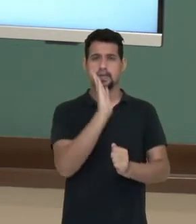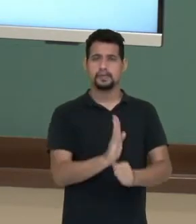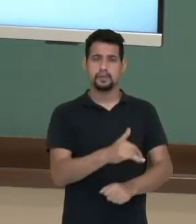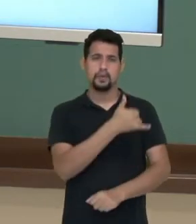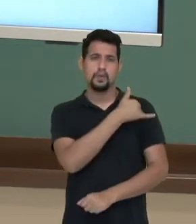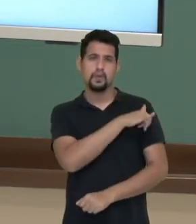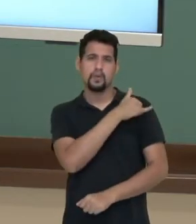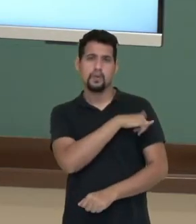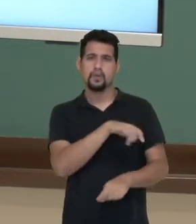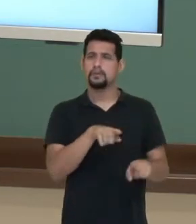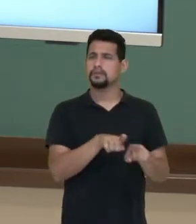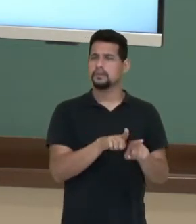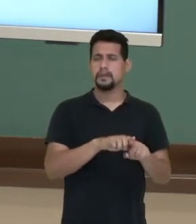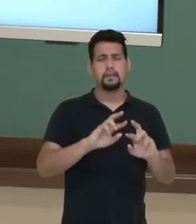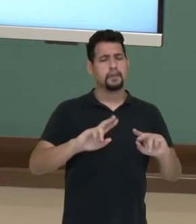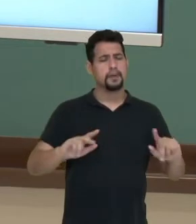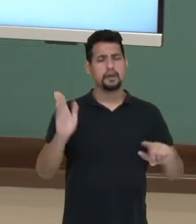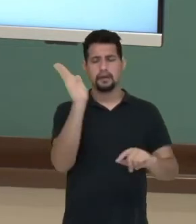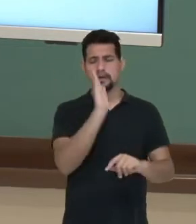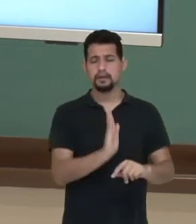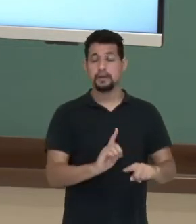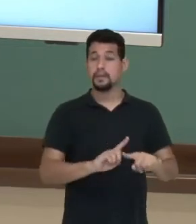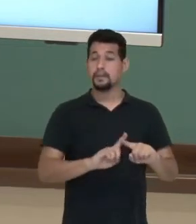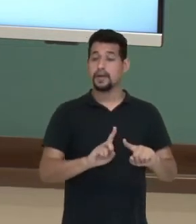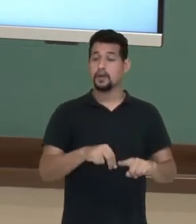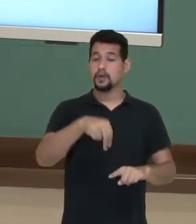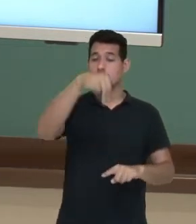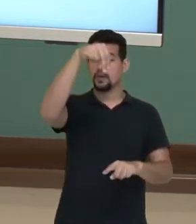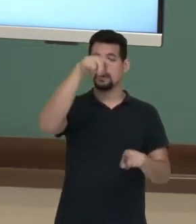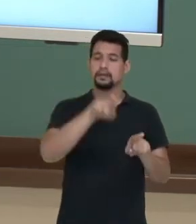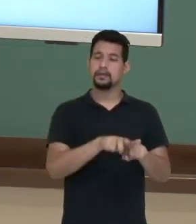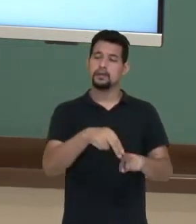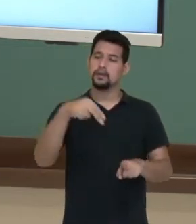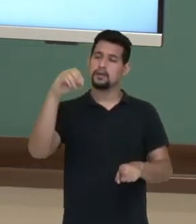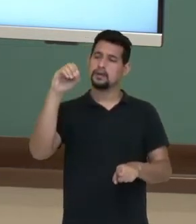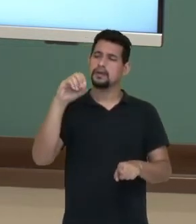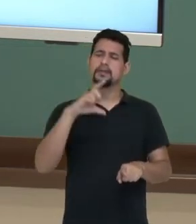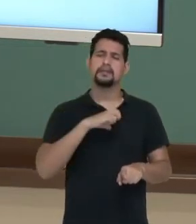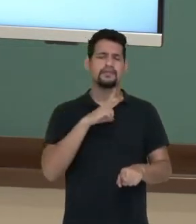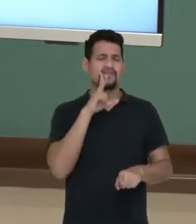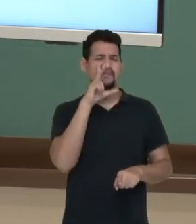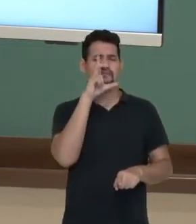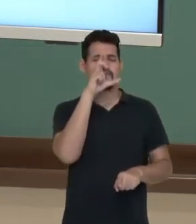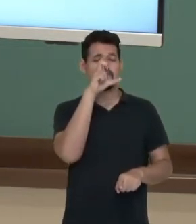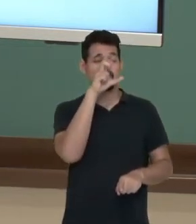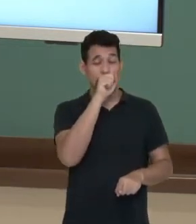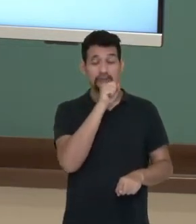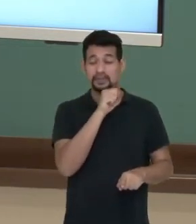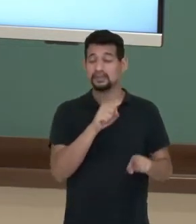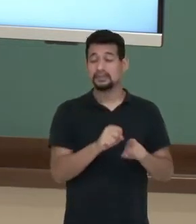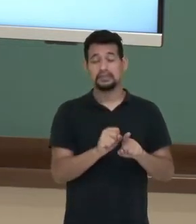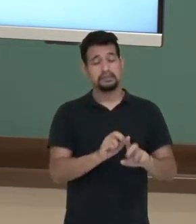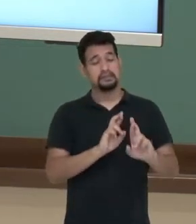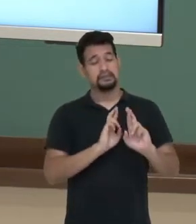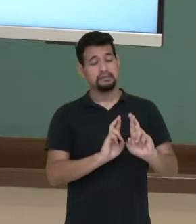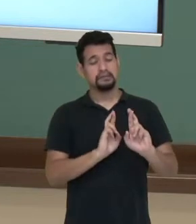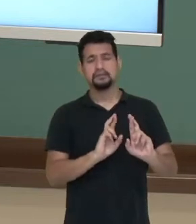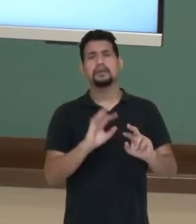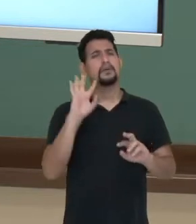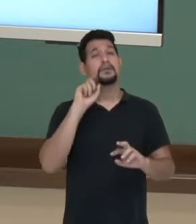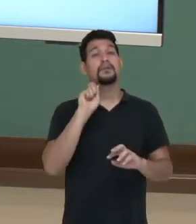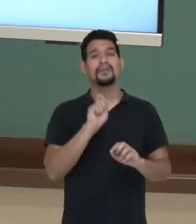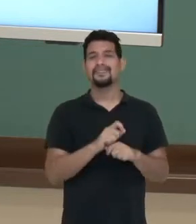Janeiro, com o resto do território nacional. Então, no norte e no nordeste, houve uma forte resistência portuguesa, o que obrigou o imediato uso de